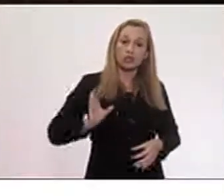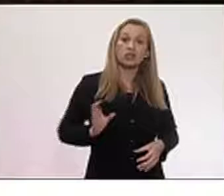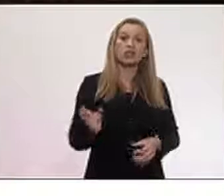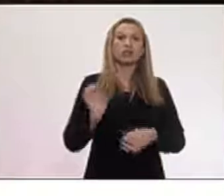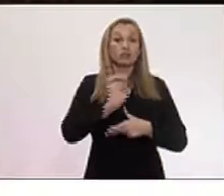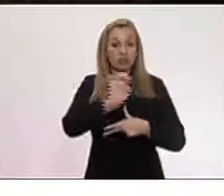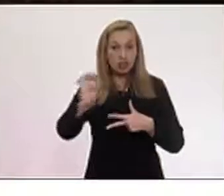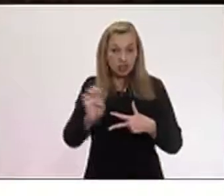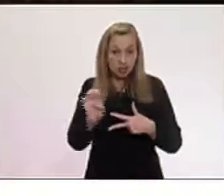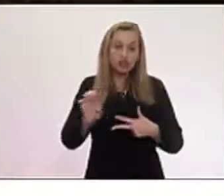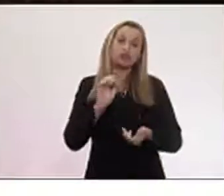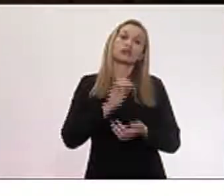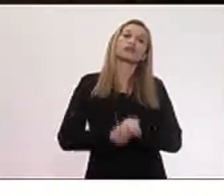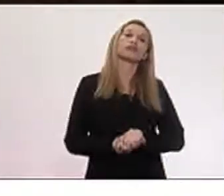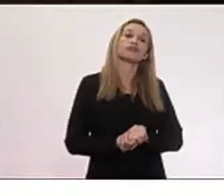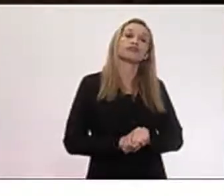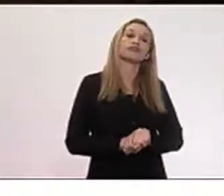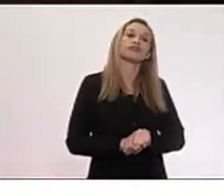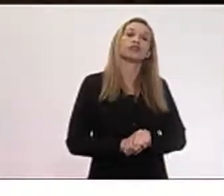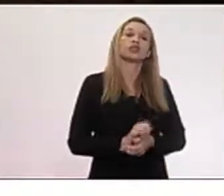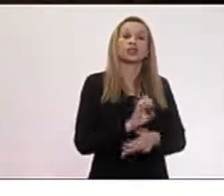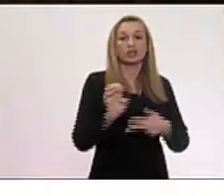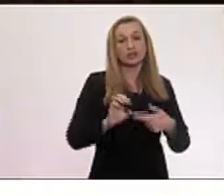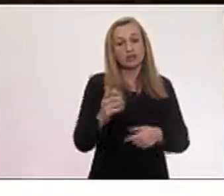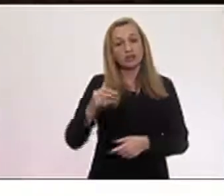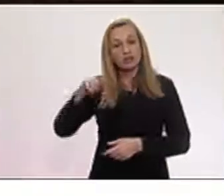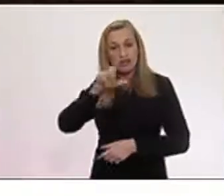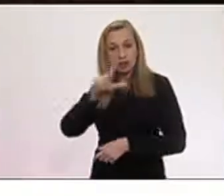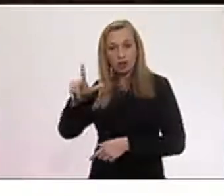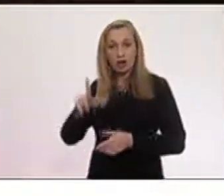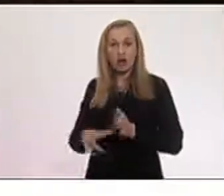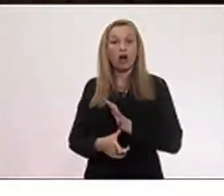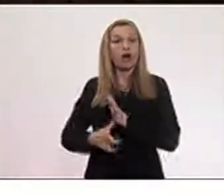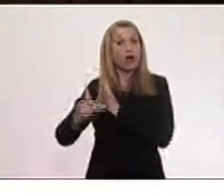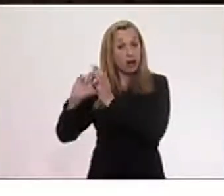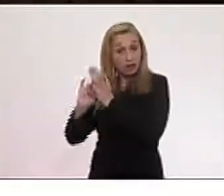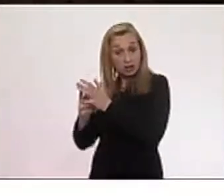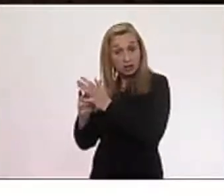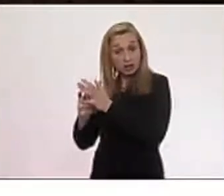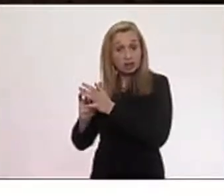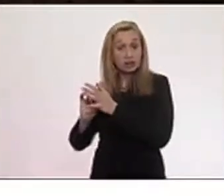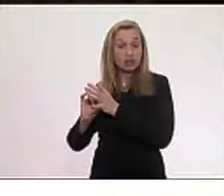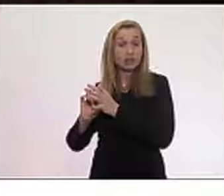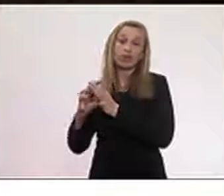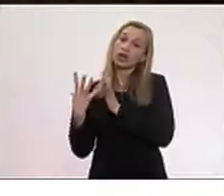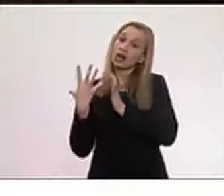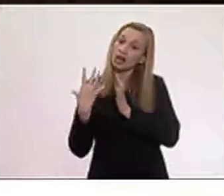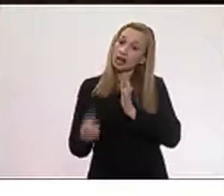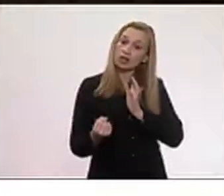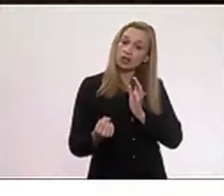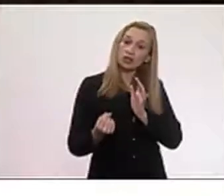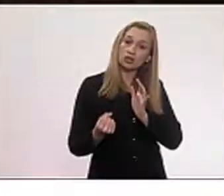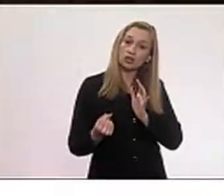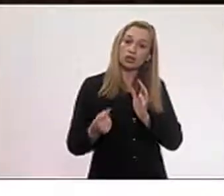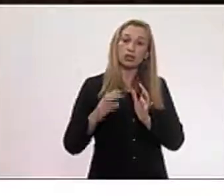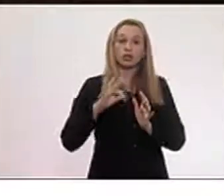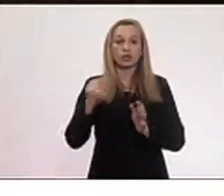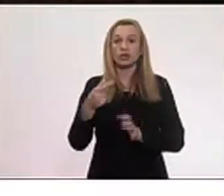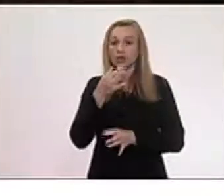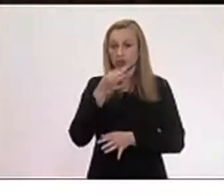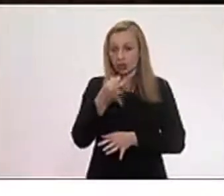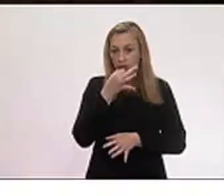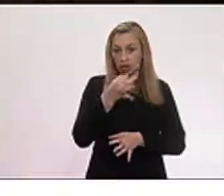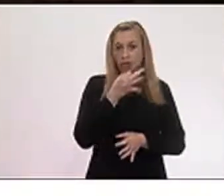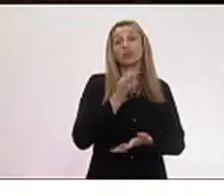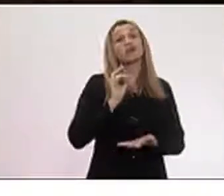executiva. A executiva nacional anterior homologou essa decisão e tanto é